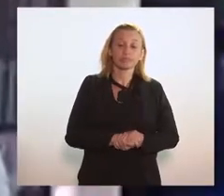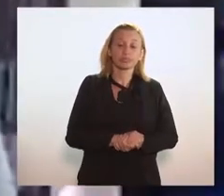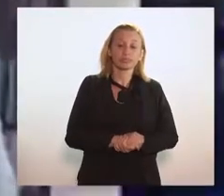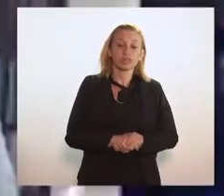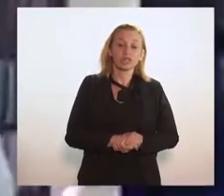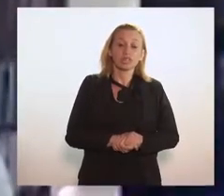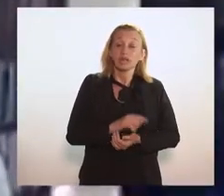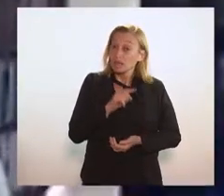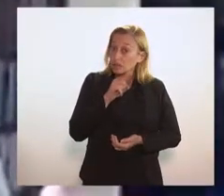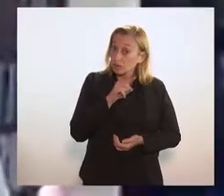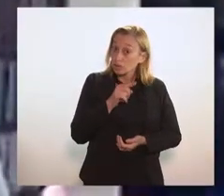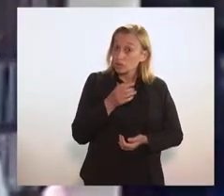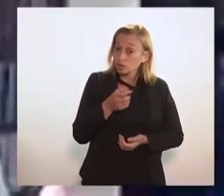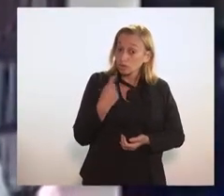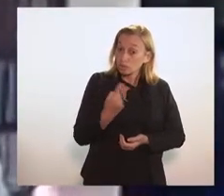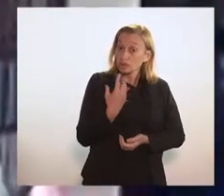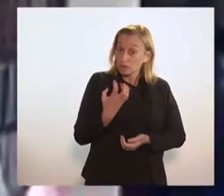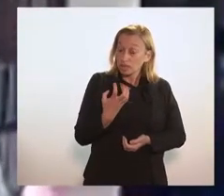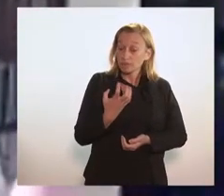Esse cenário